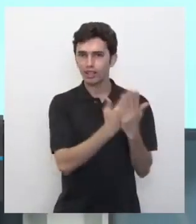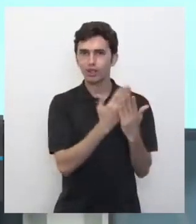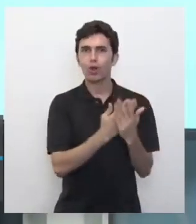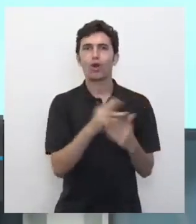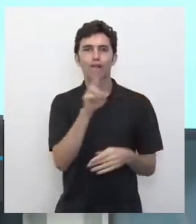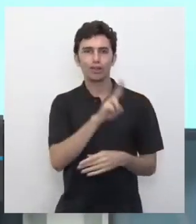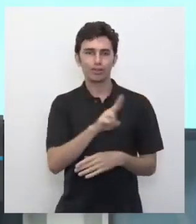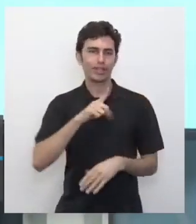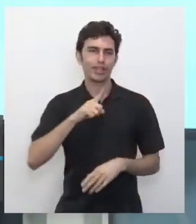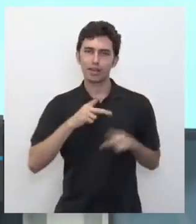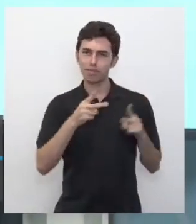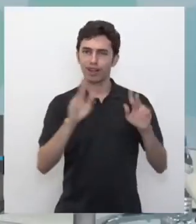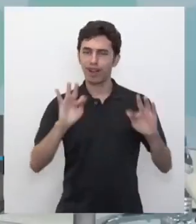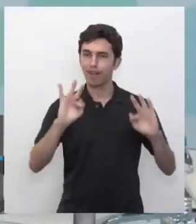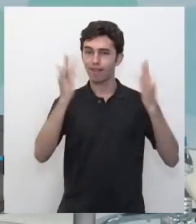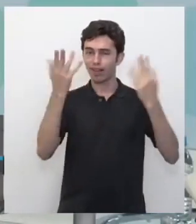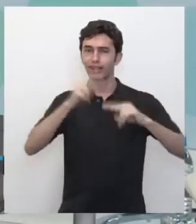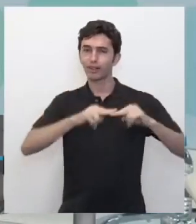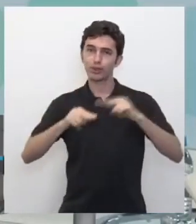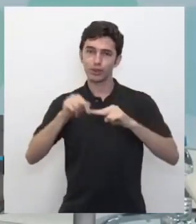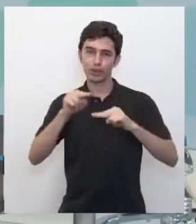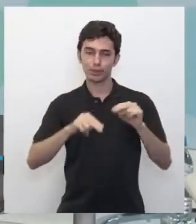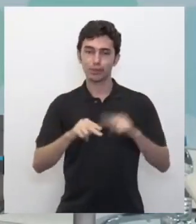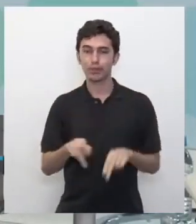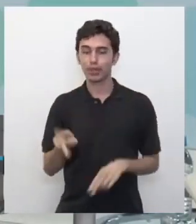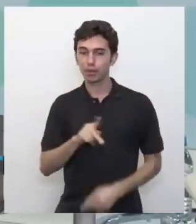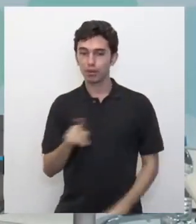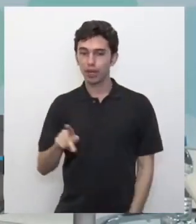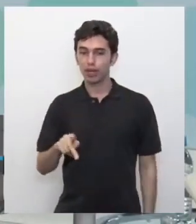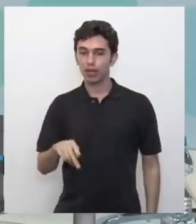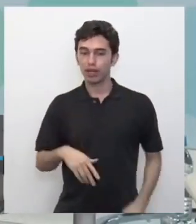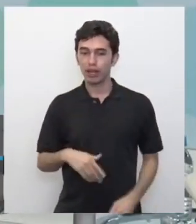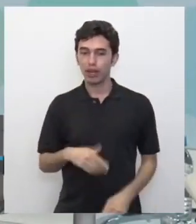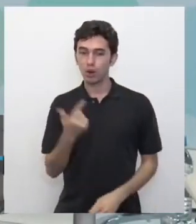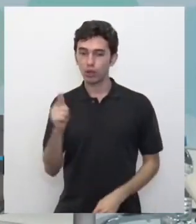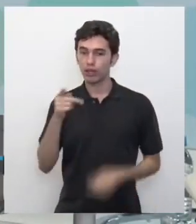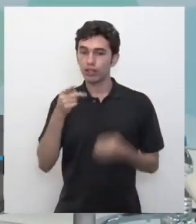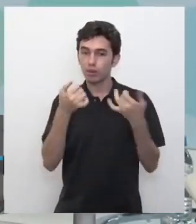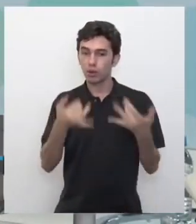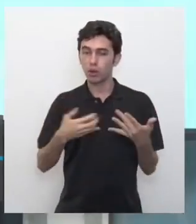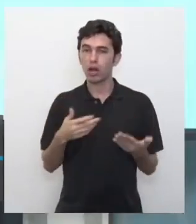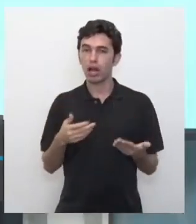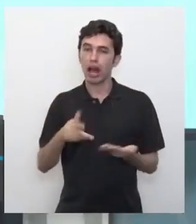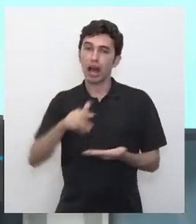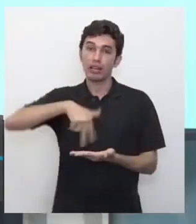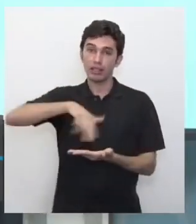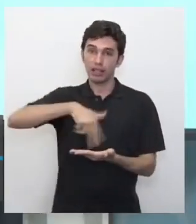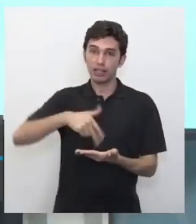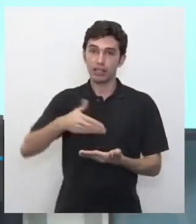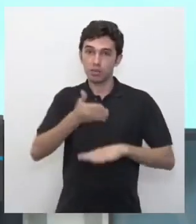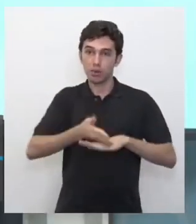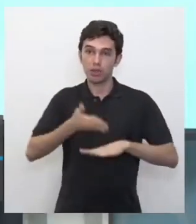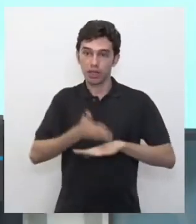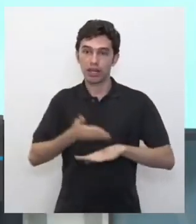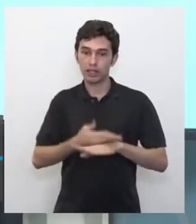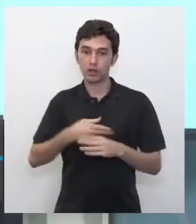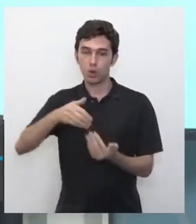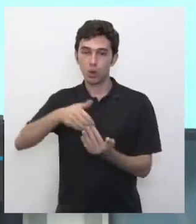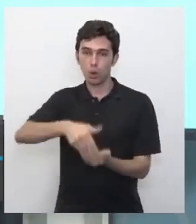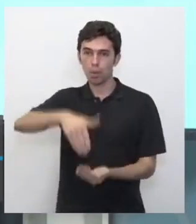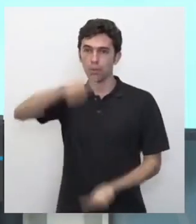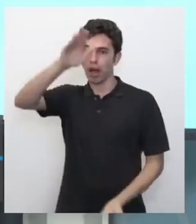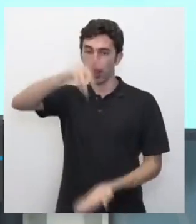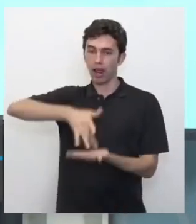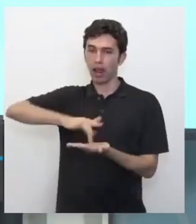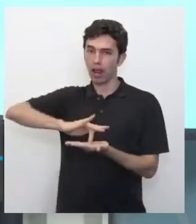também. Legal. Certo? A Proelaine colocou aqui, ó, dança com liberdade das regras do balé clássico. Sim, né? Esse é um dos